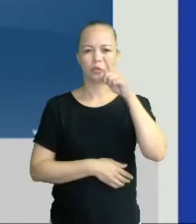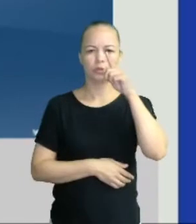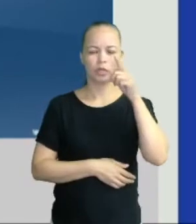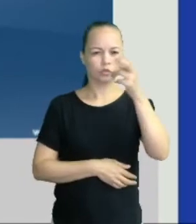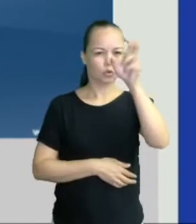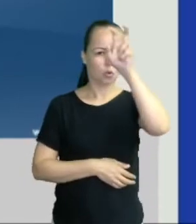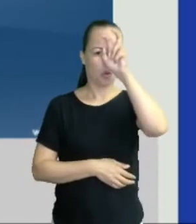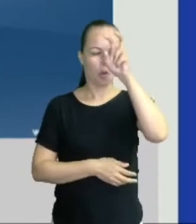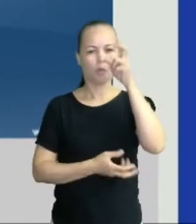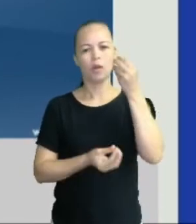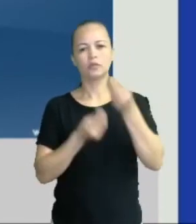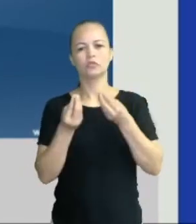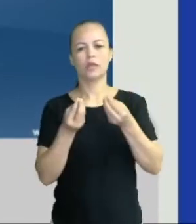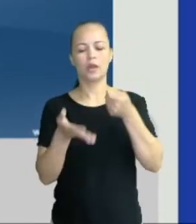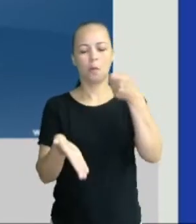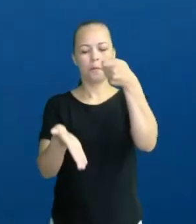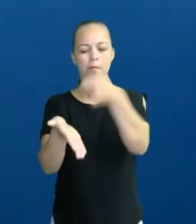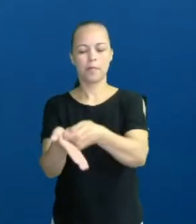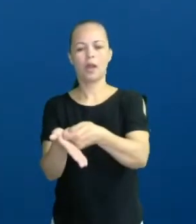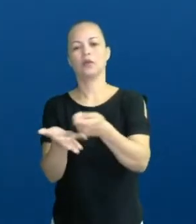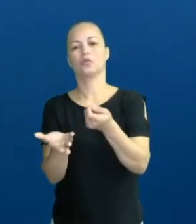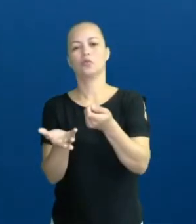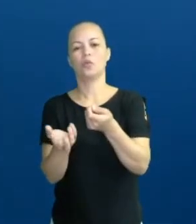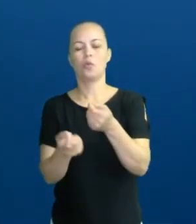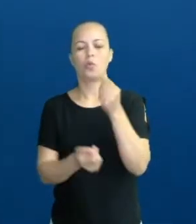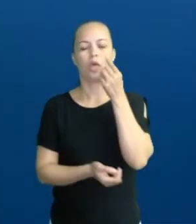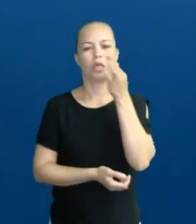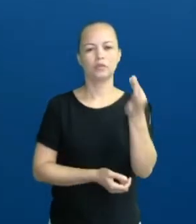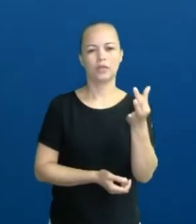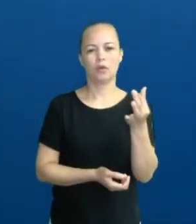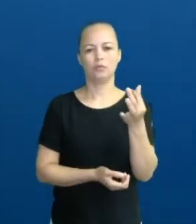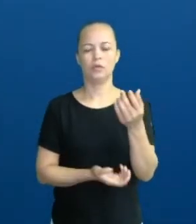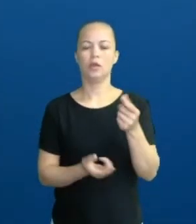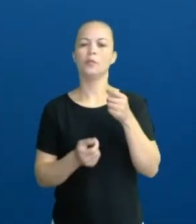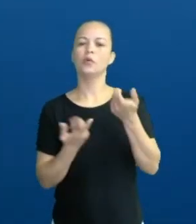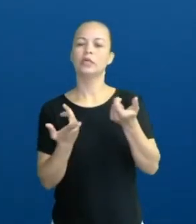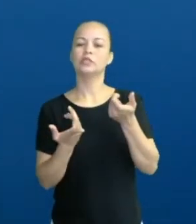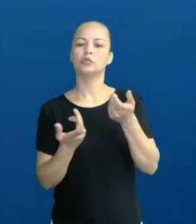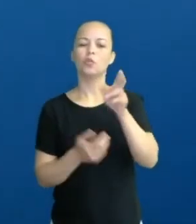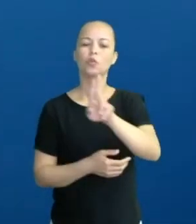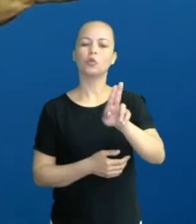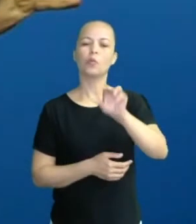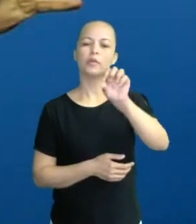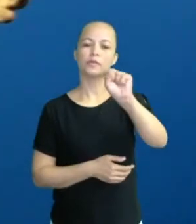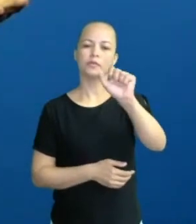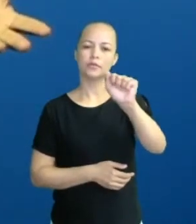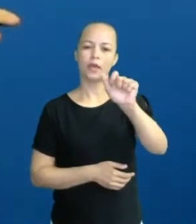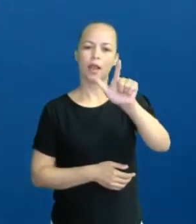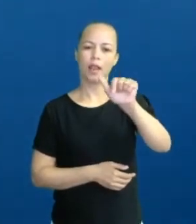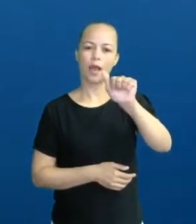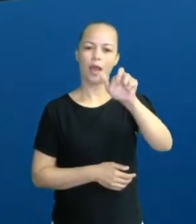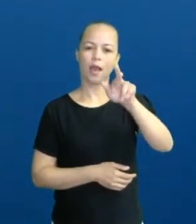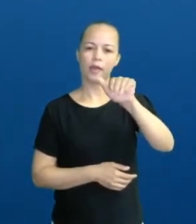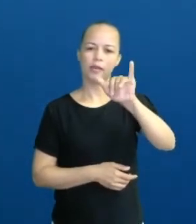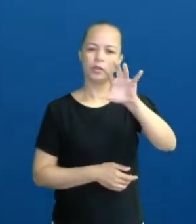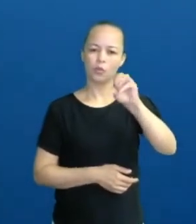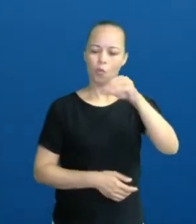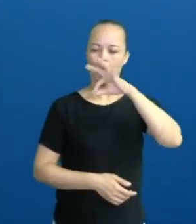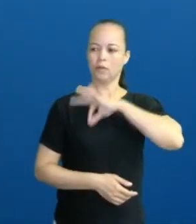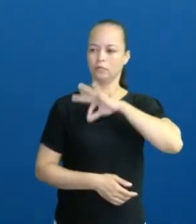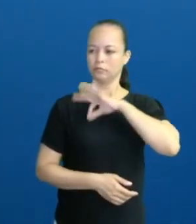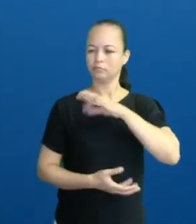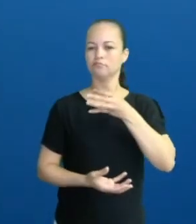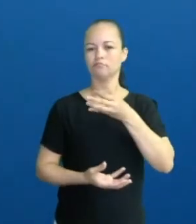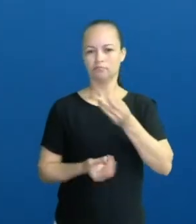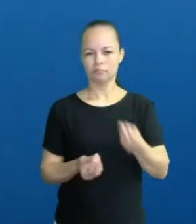pagos com sal. Por isso o nome, gente, por isso a origem do nome salário. O sal, gente, naquela época, ele era importantíssimo, numa época que a gente não